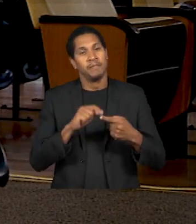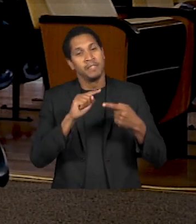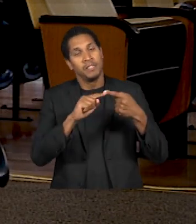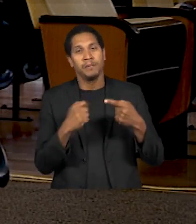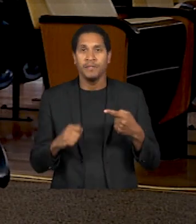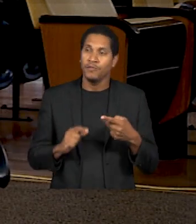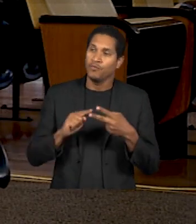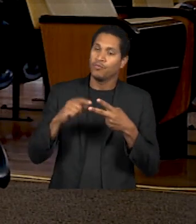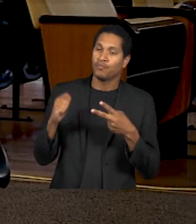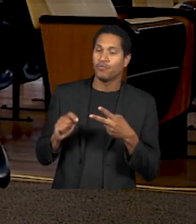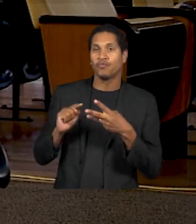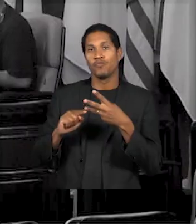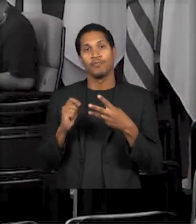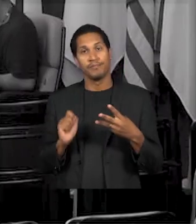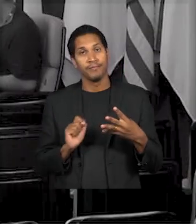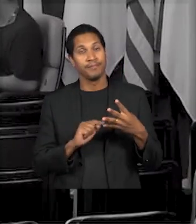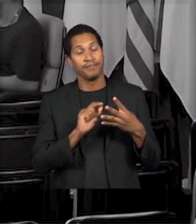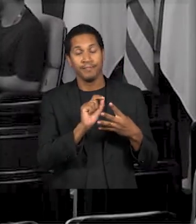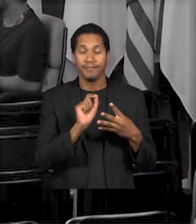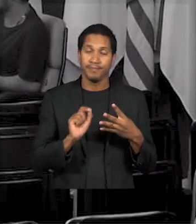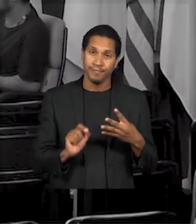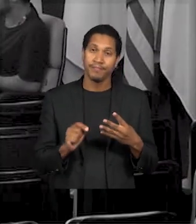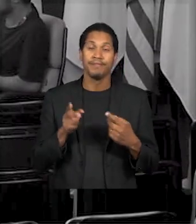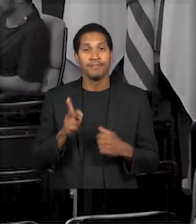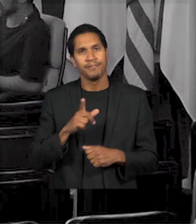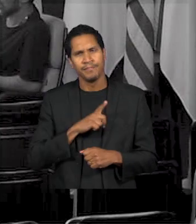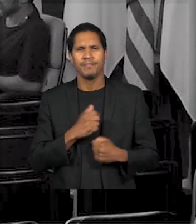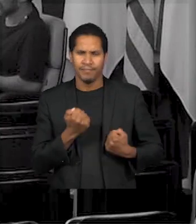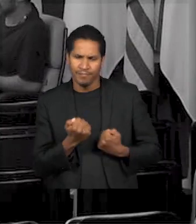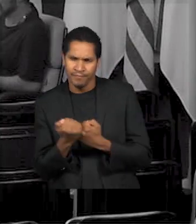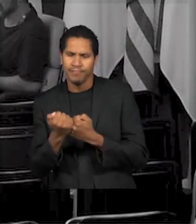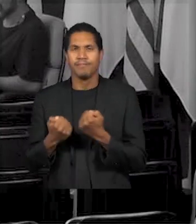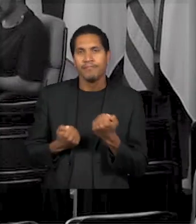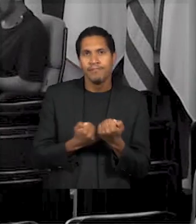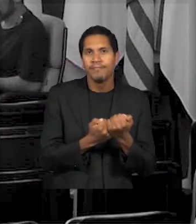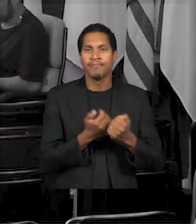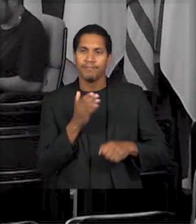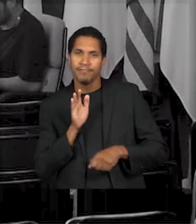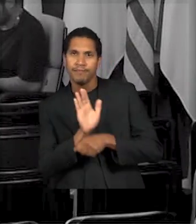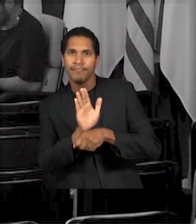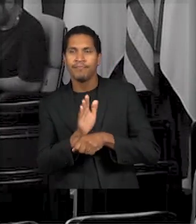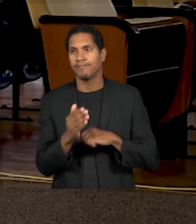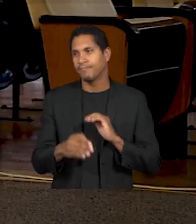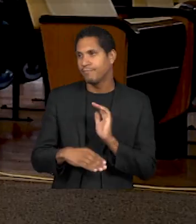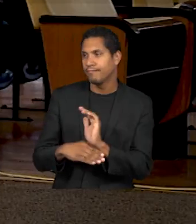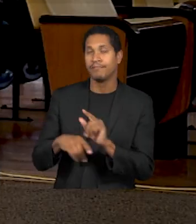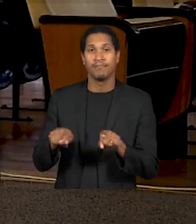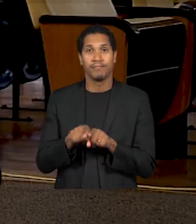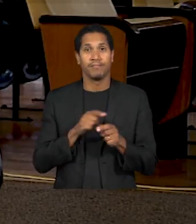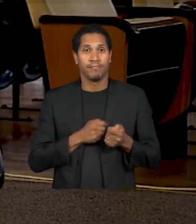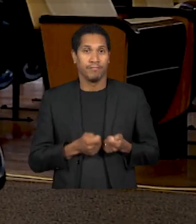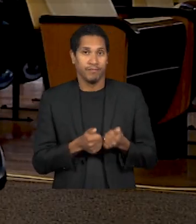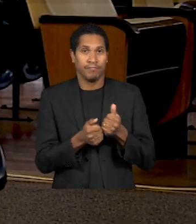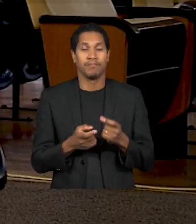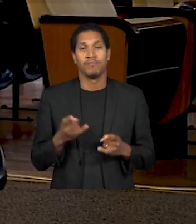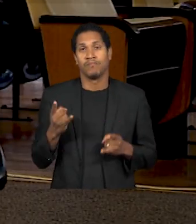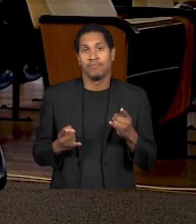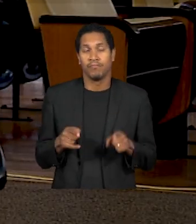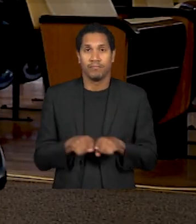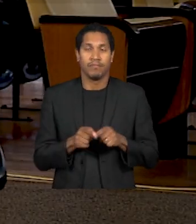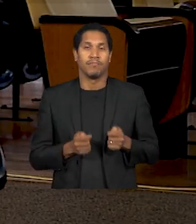precisa daquilo, precisa melhorar isso, mas também sempre apoiando, né? Que nem com a doação de robôs, vai ter a doação de